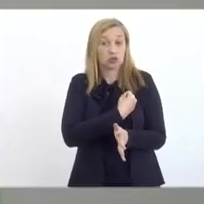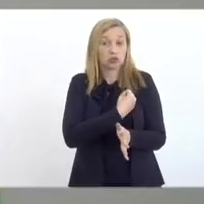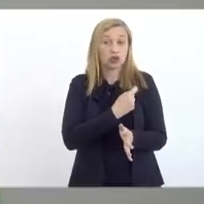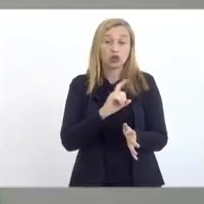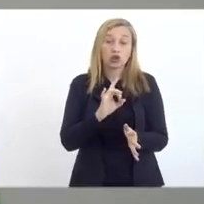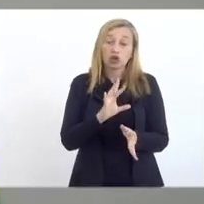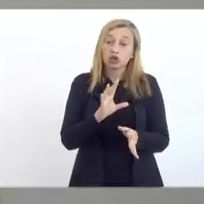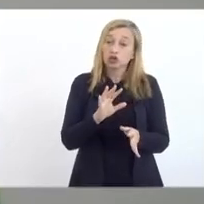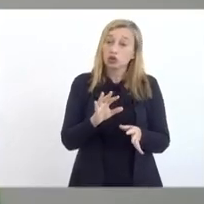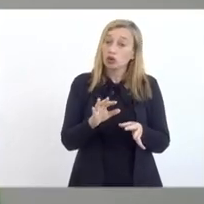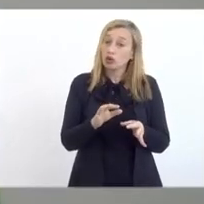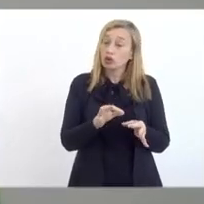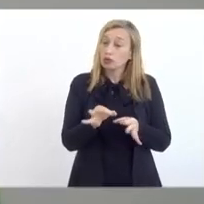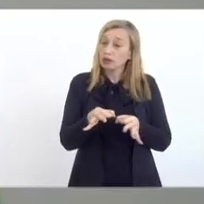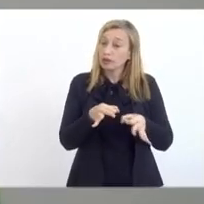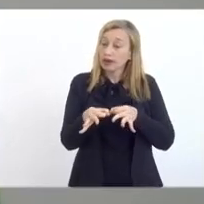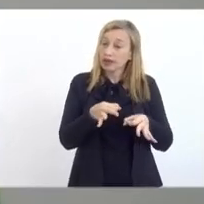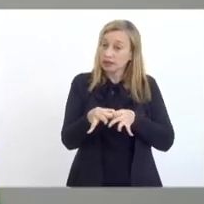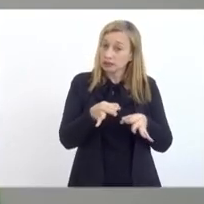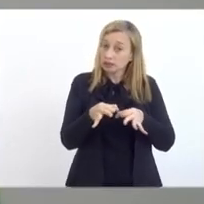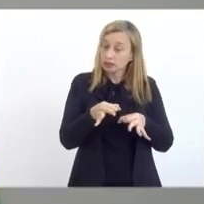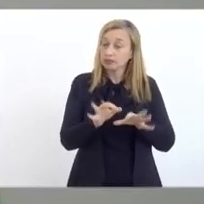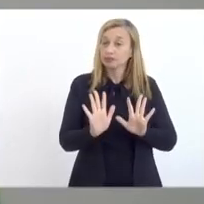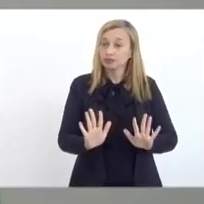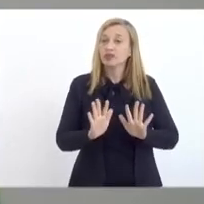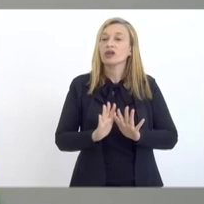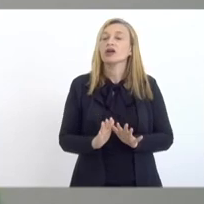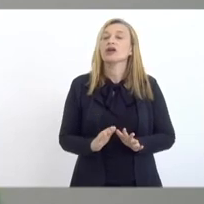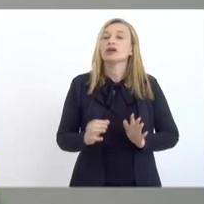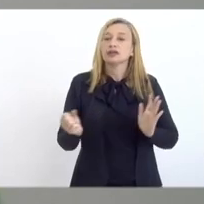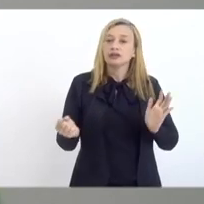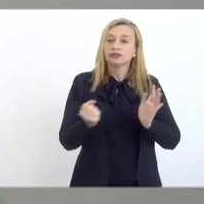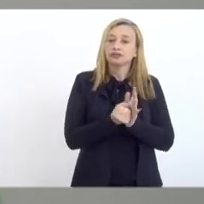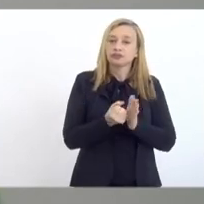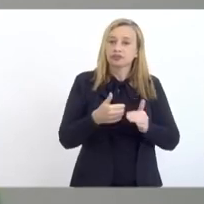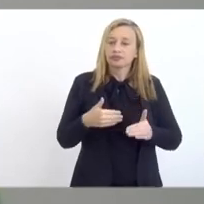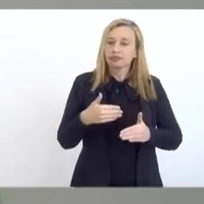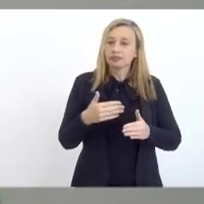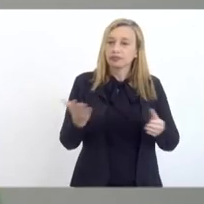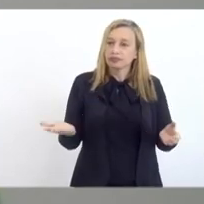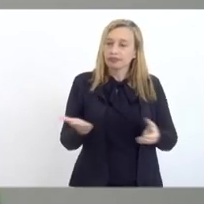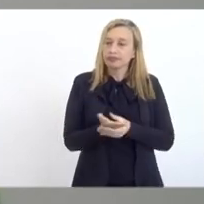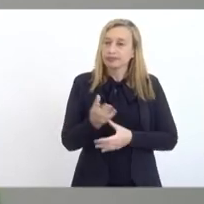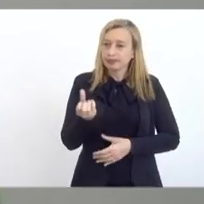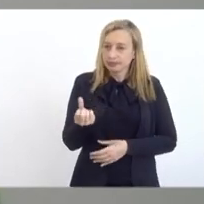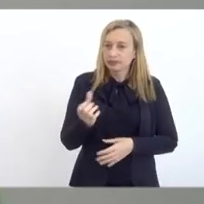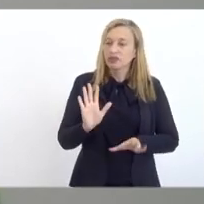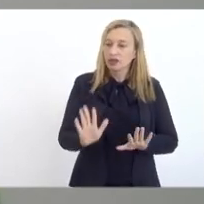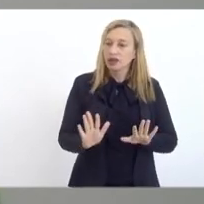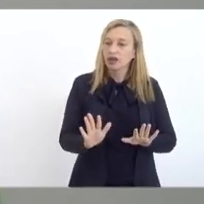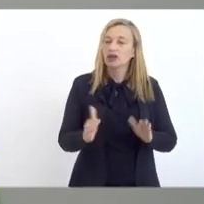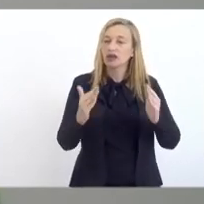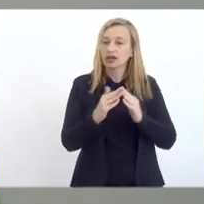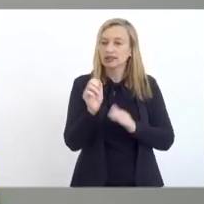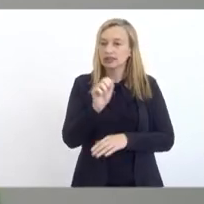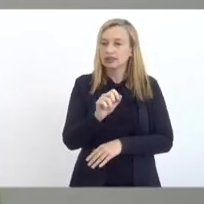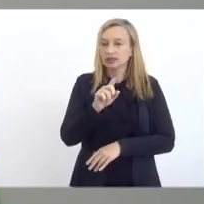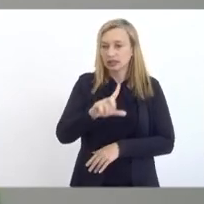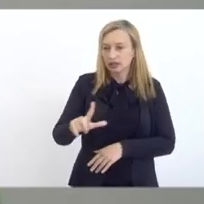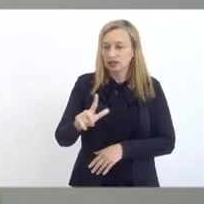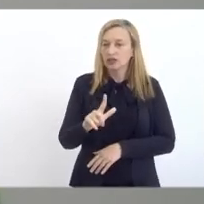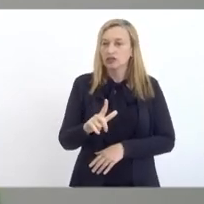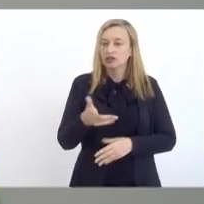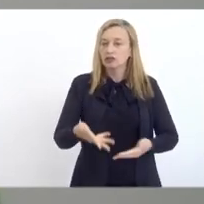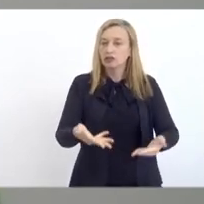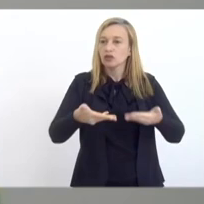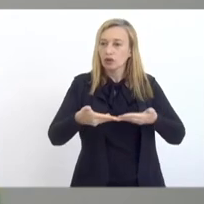coordenação, né, e solicita isso, esse impacto. Então, esse impacto está num processo CEI, né, onde a Casa Civil